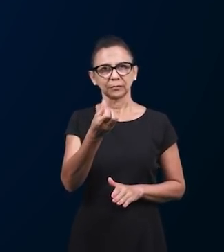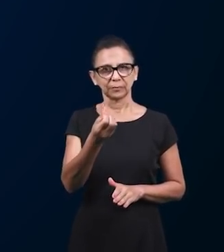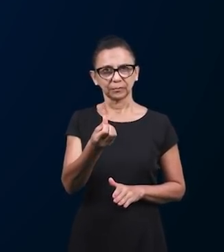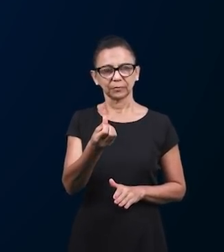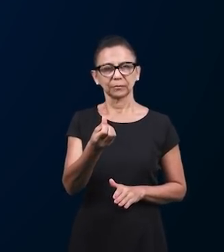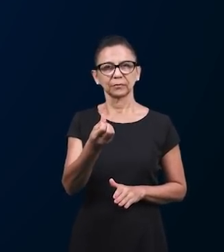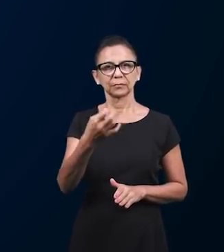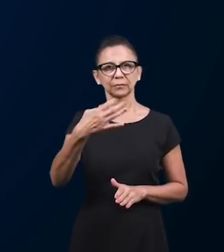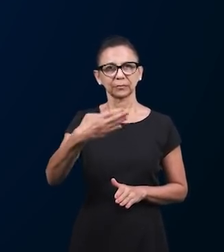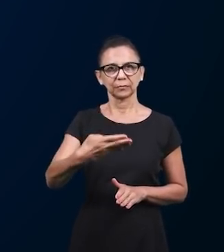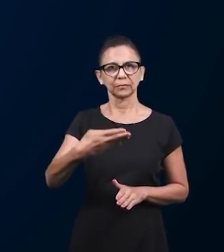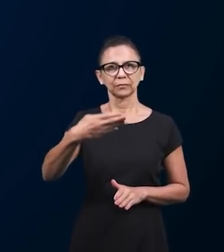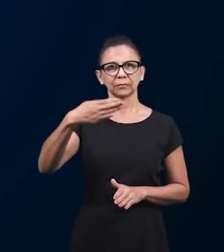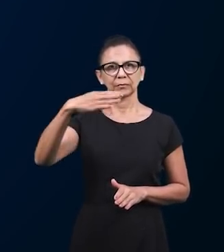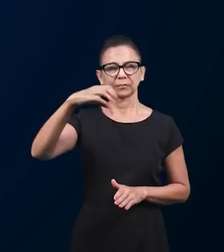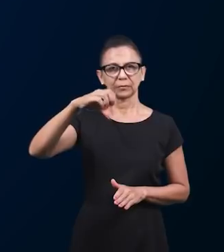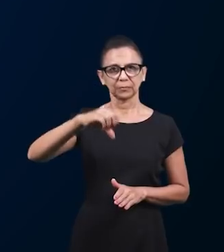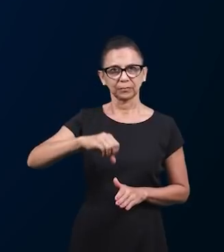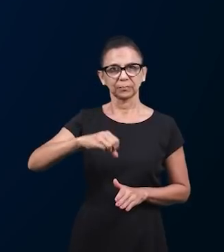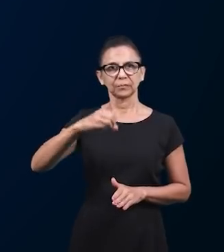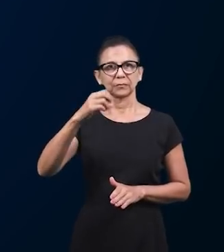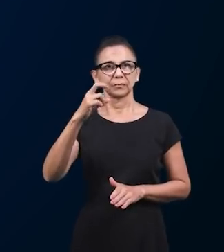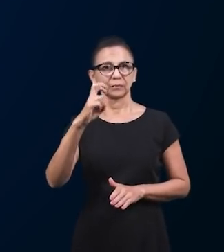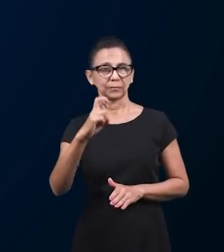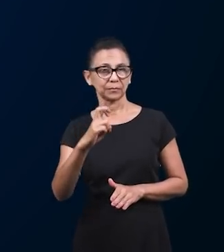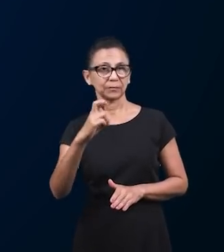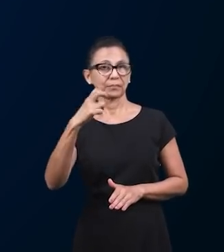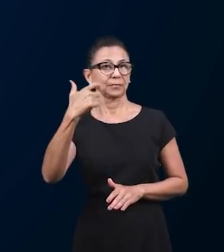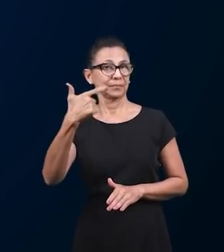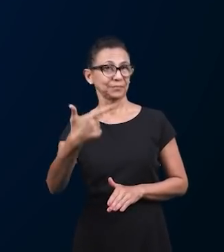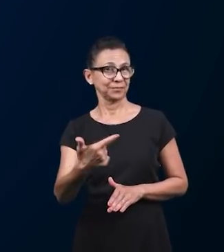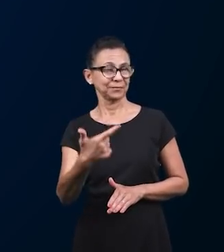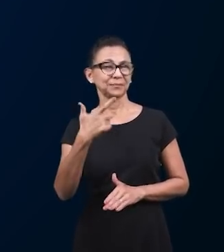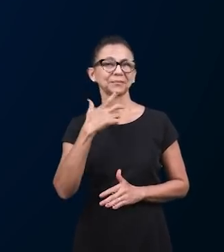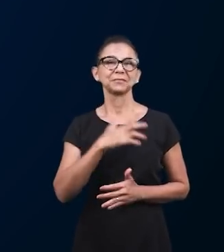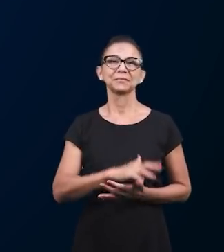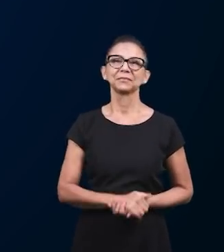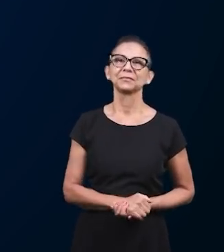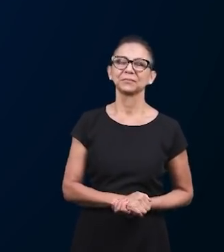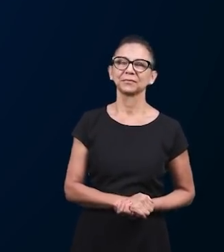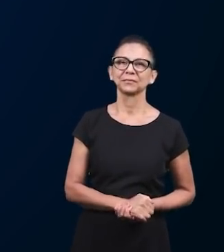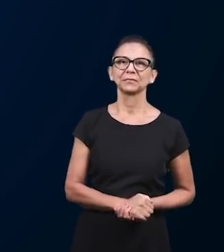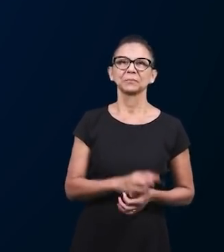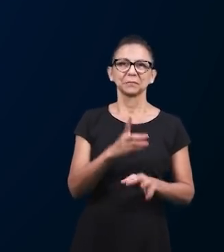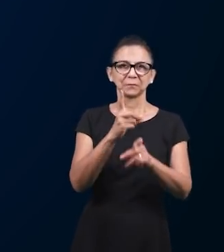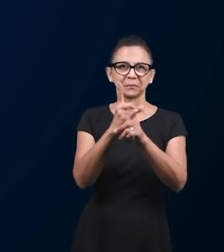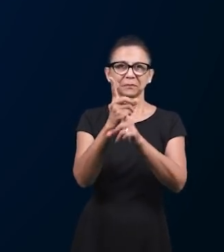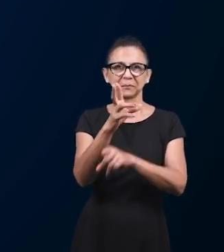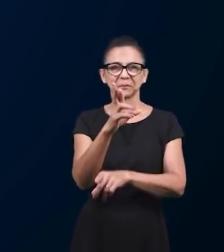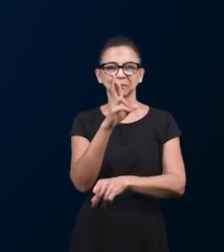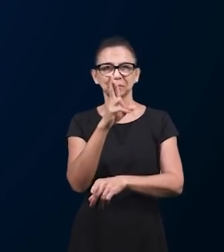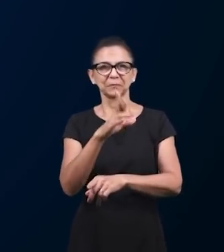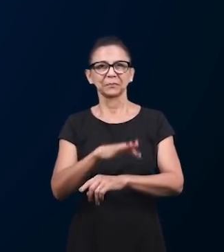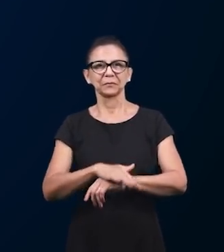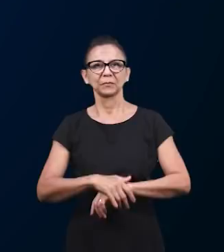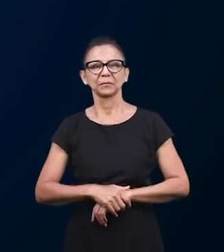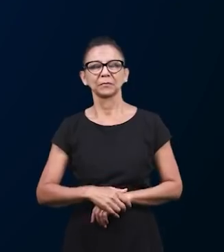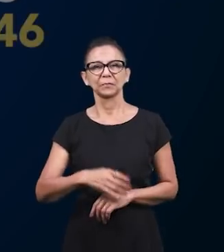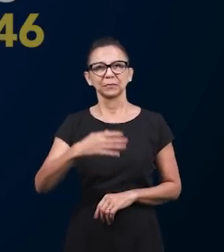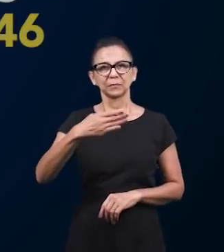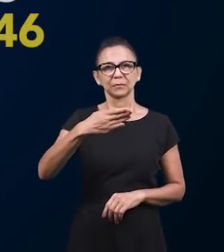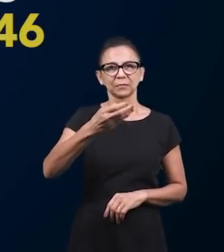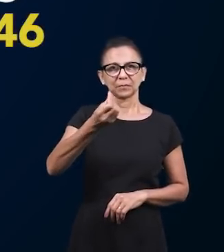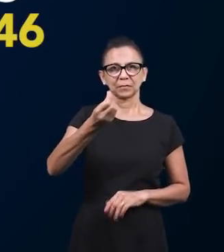46, 49 e 52, nós encontramos estas respostas.